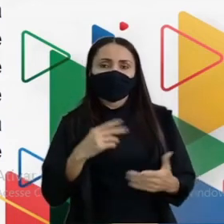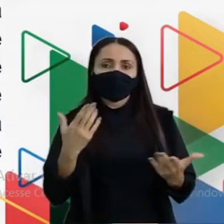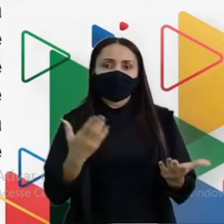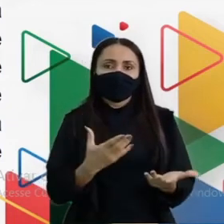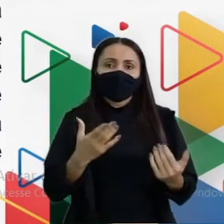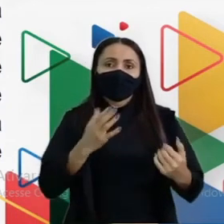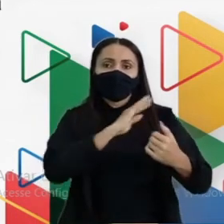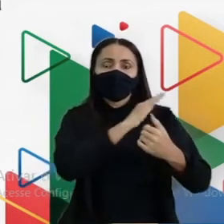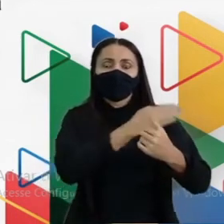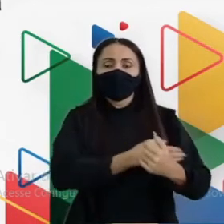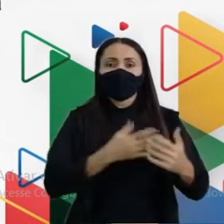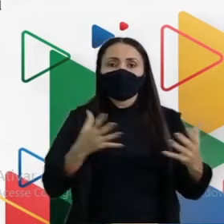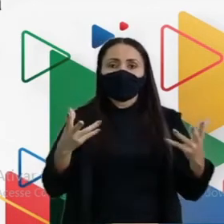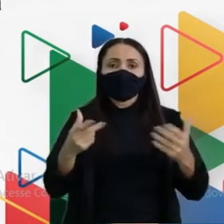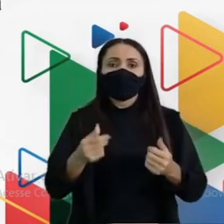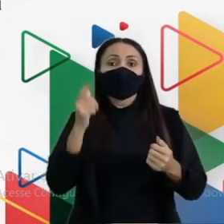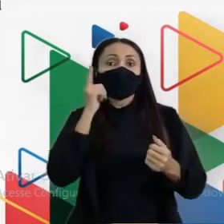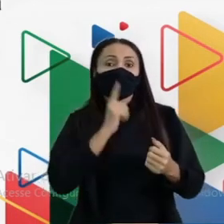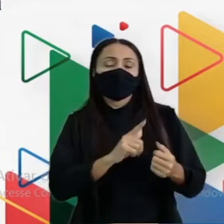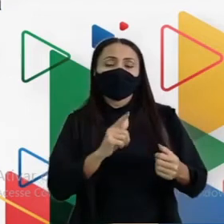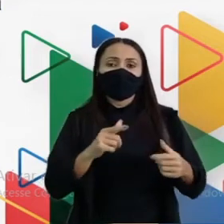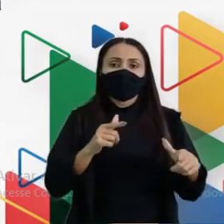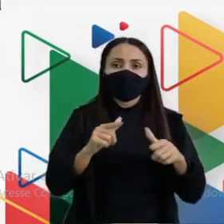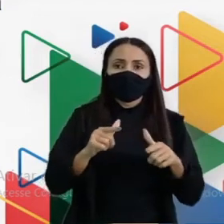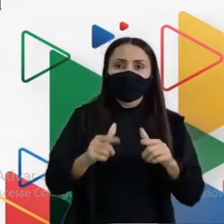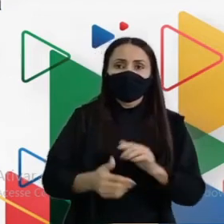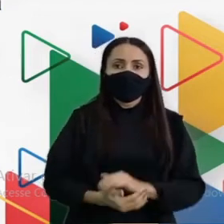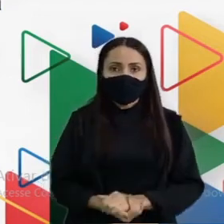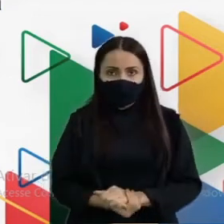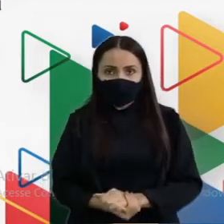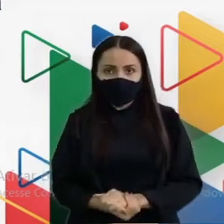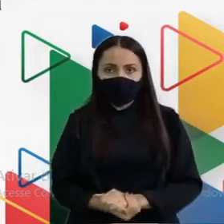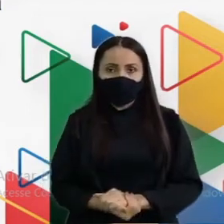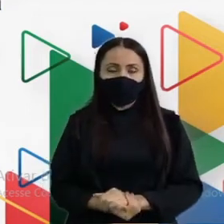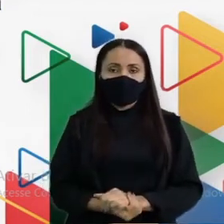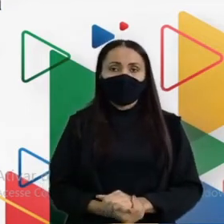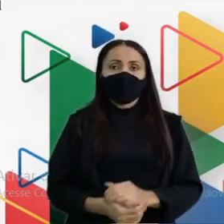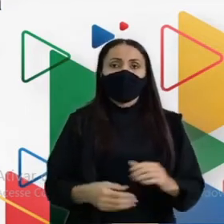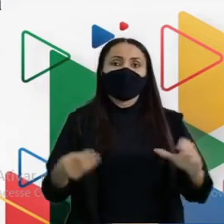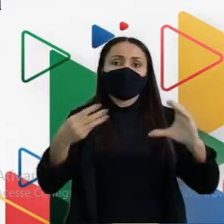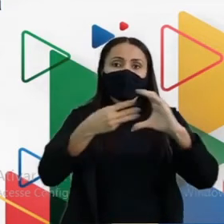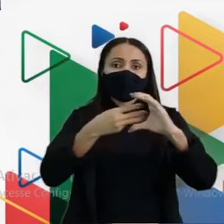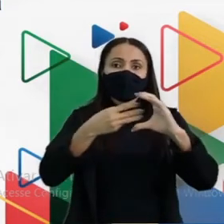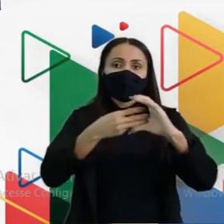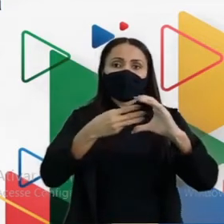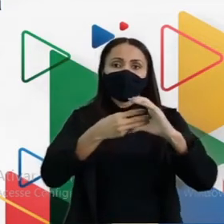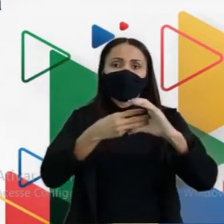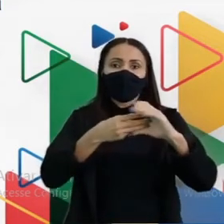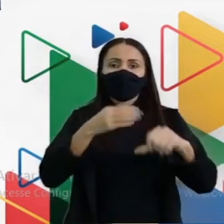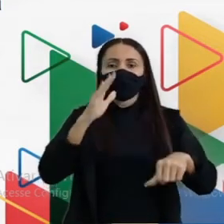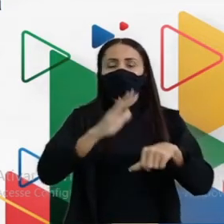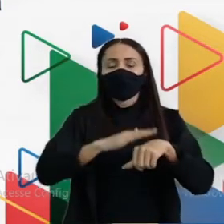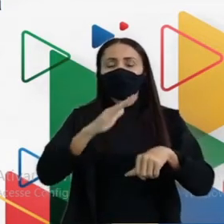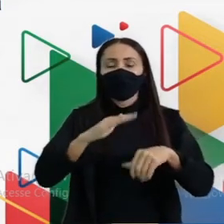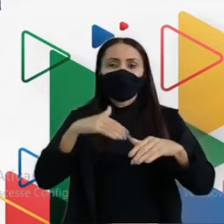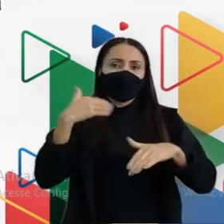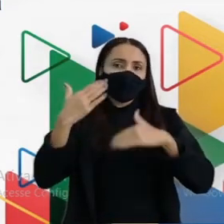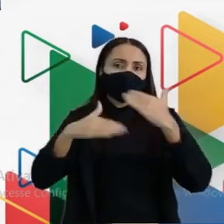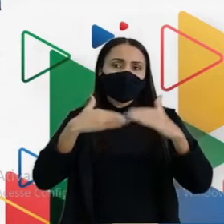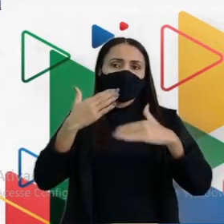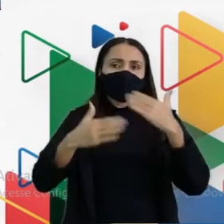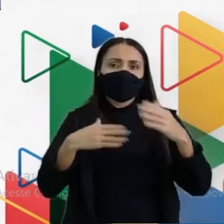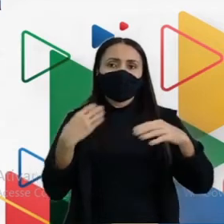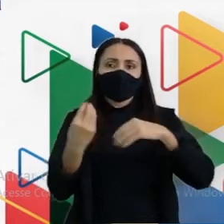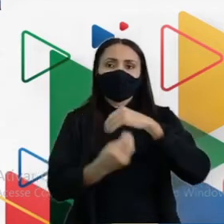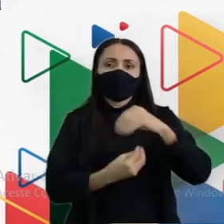como um todo ganha no processo de atividade. E a nível celular, melhora o desempenho do citoplasma, eleva o volume das substâncias